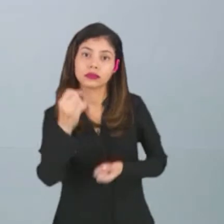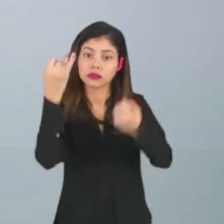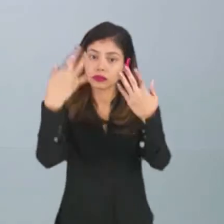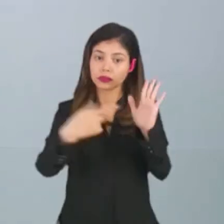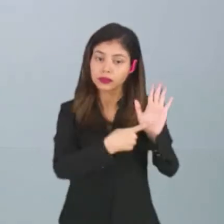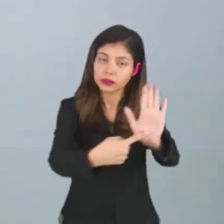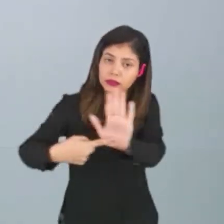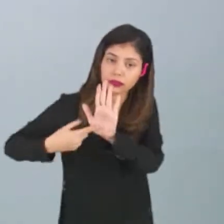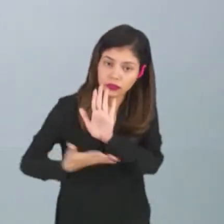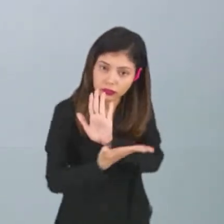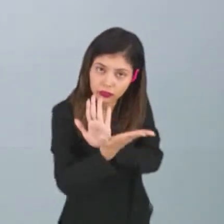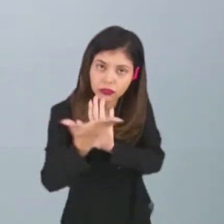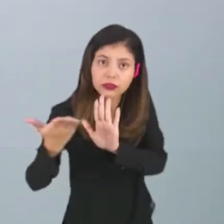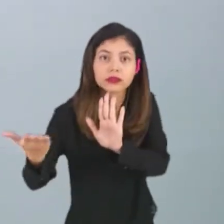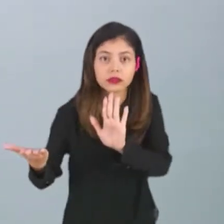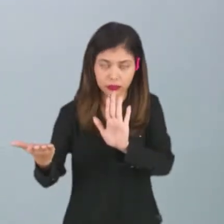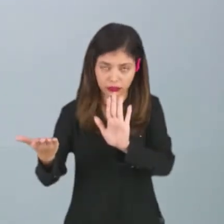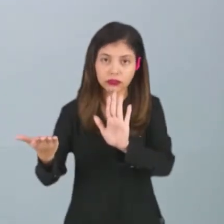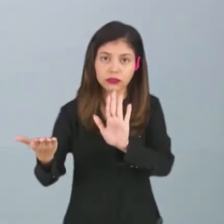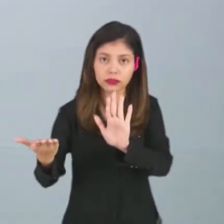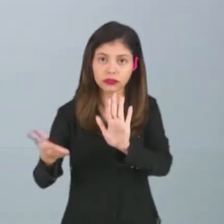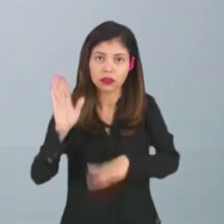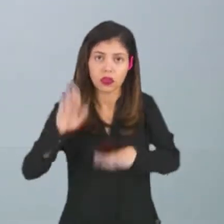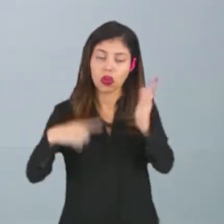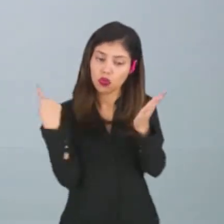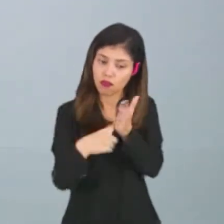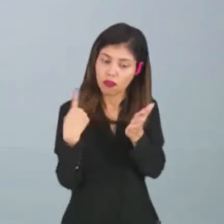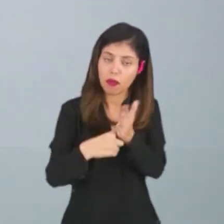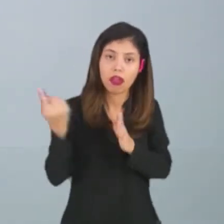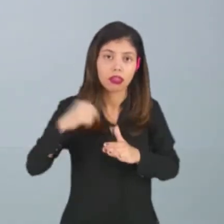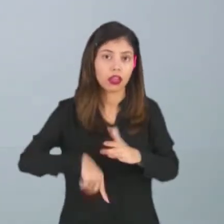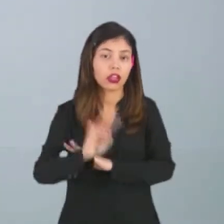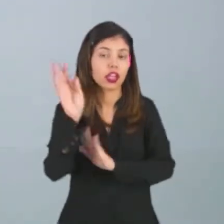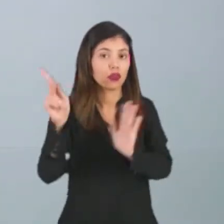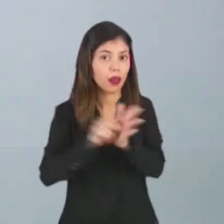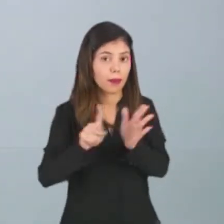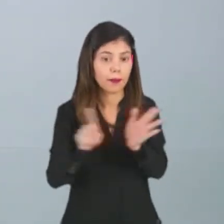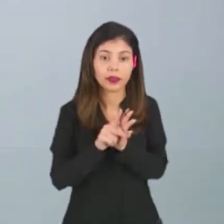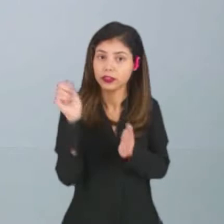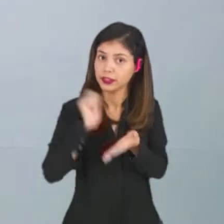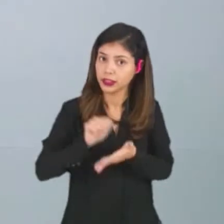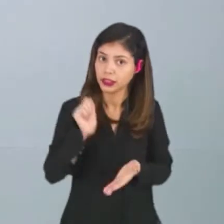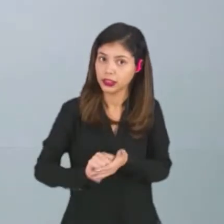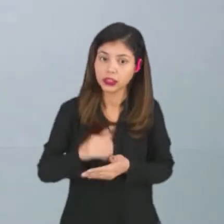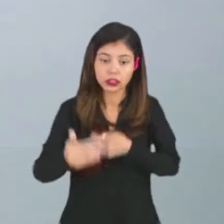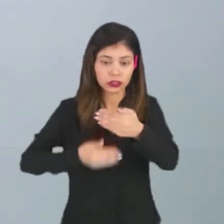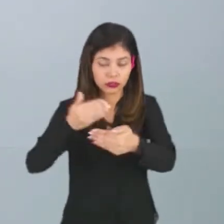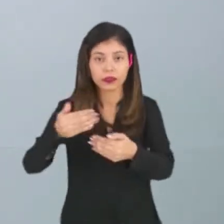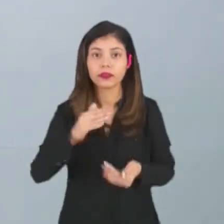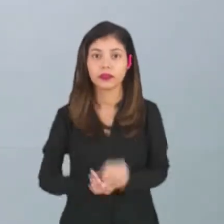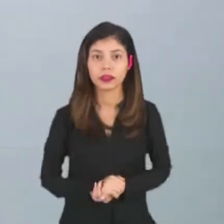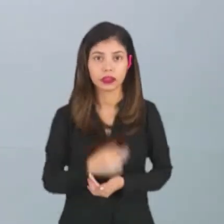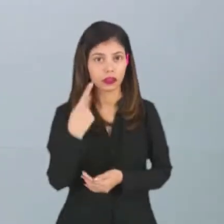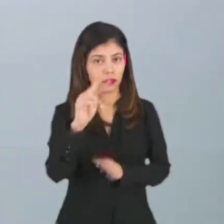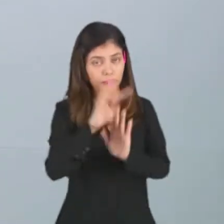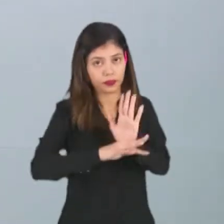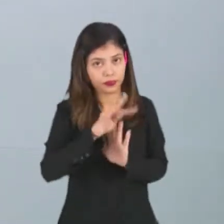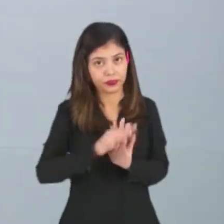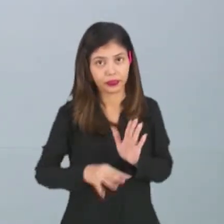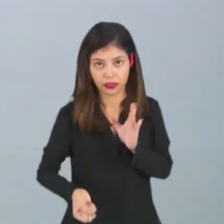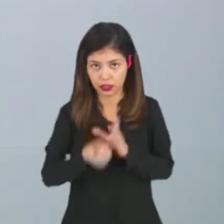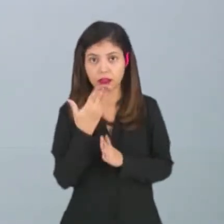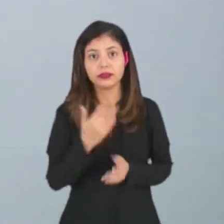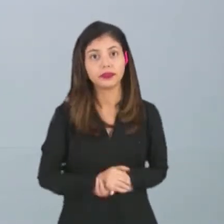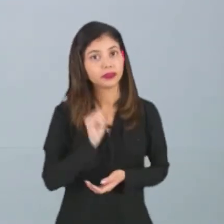sendo apresentado ou talvez confirmado dentro da sua tese na parte do desenvolvimento do seu texto